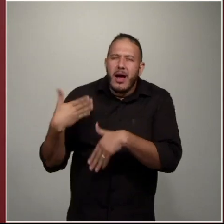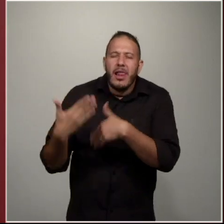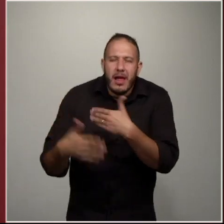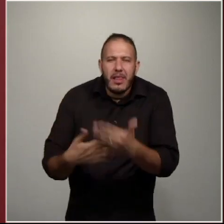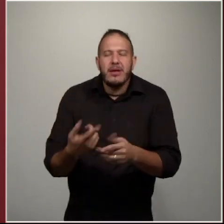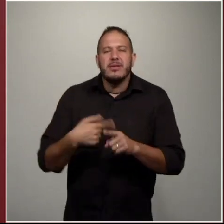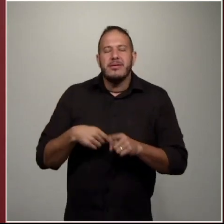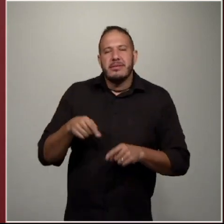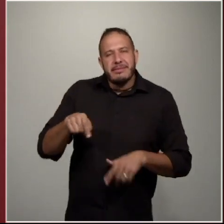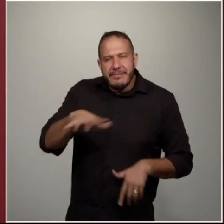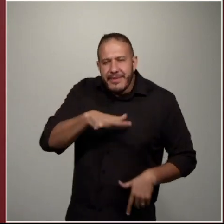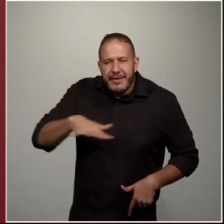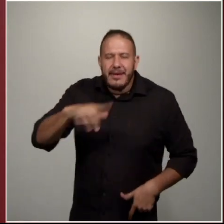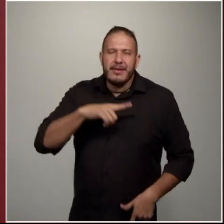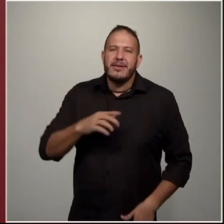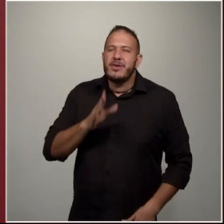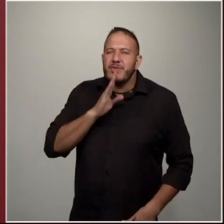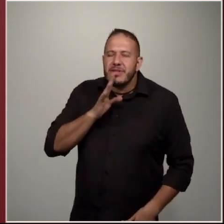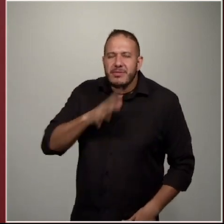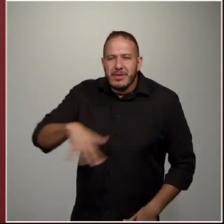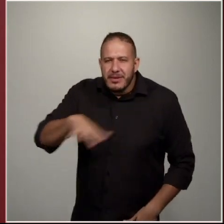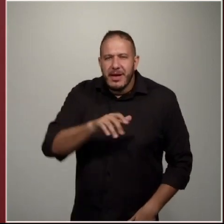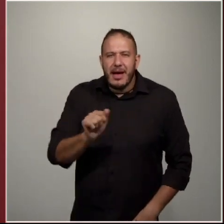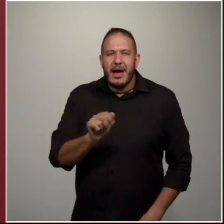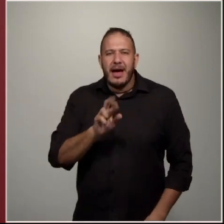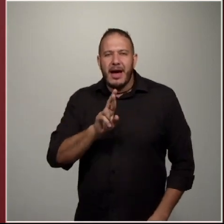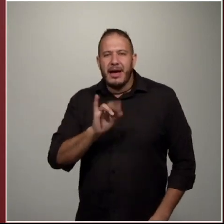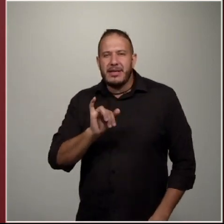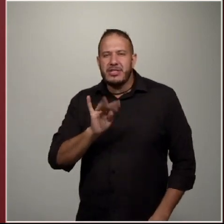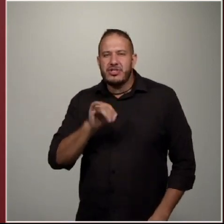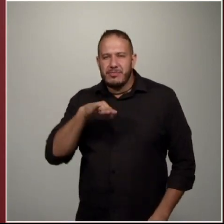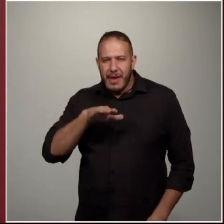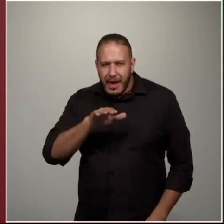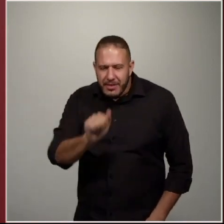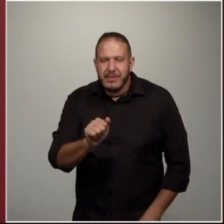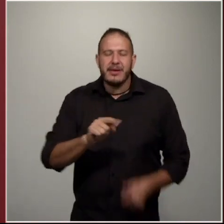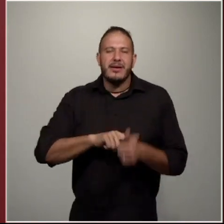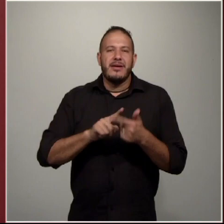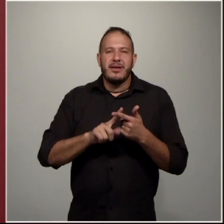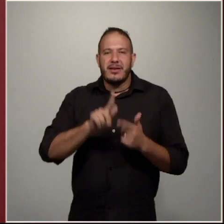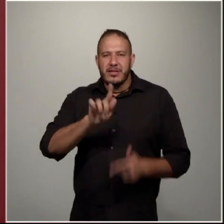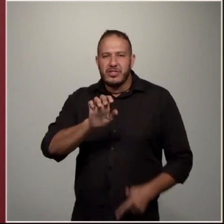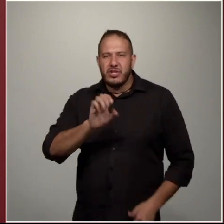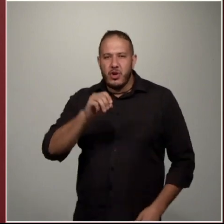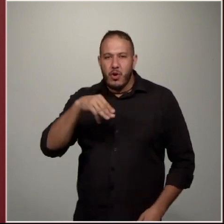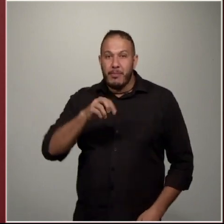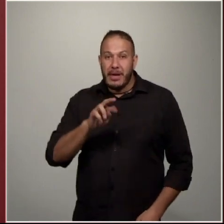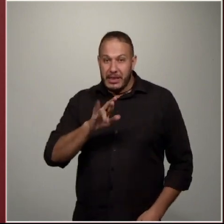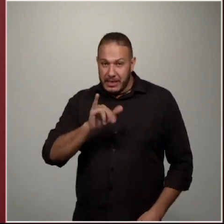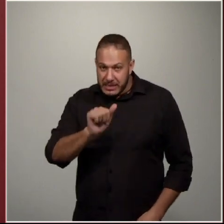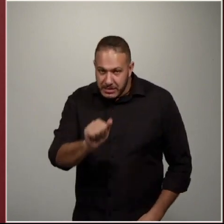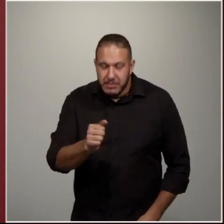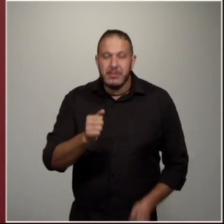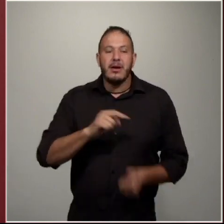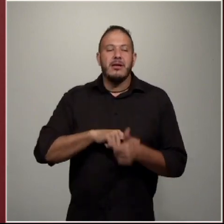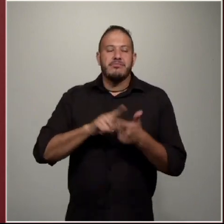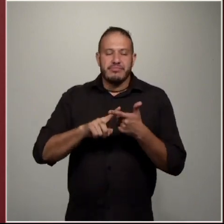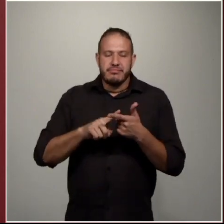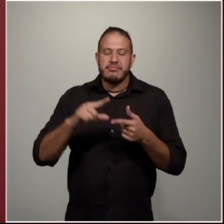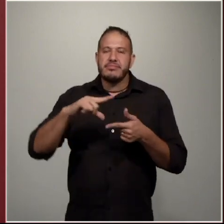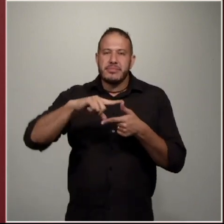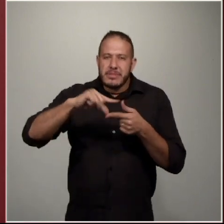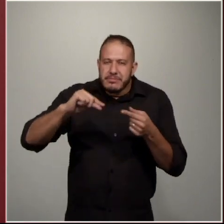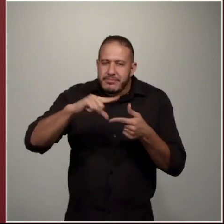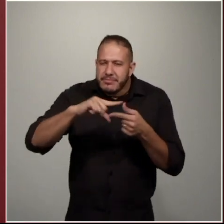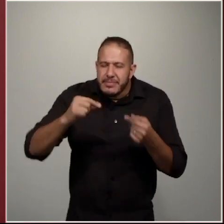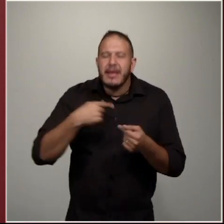tenha ele o conhecimento da aritmética geometria depois surja álgebra né esses conhecimentos a gente chama